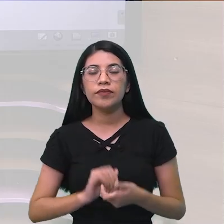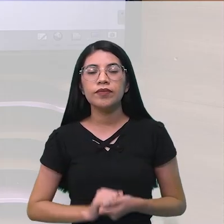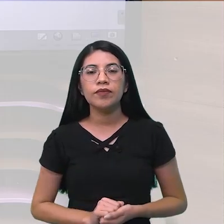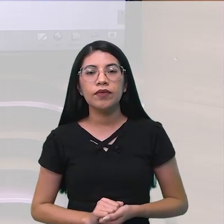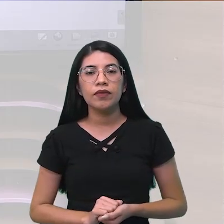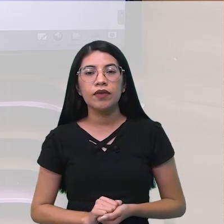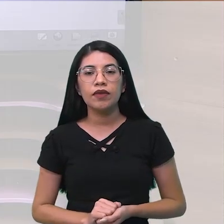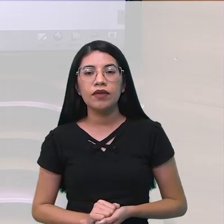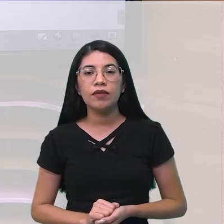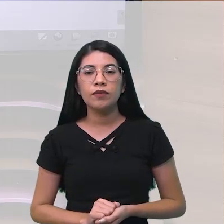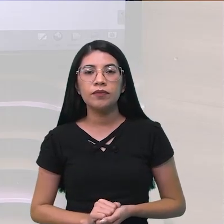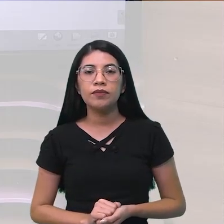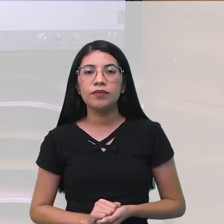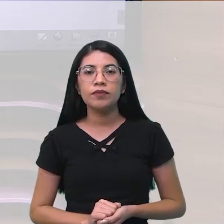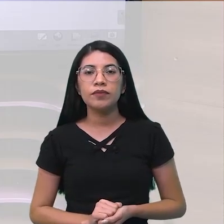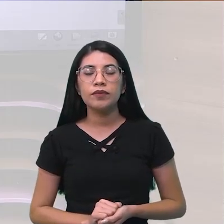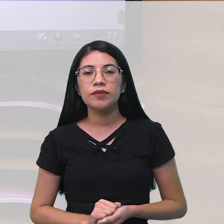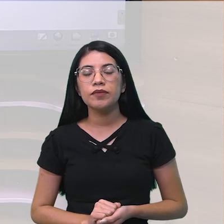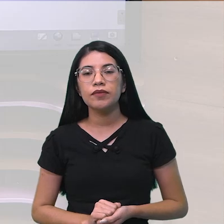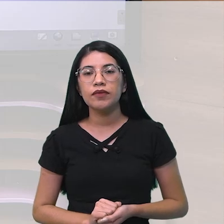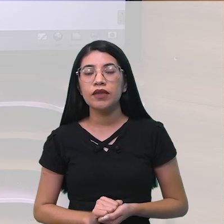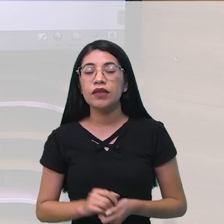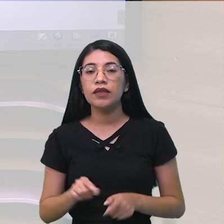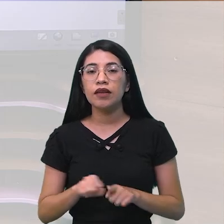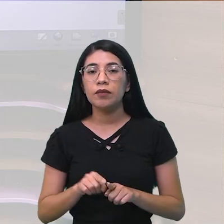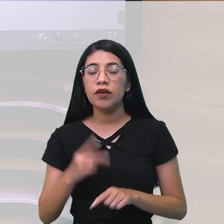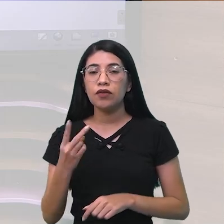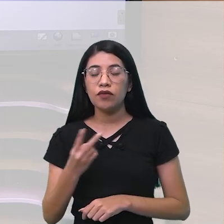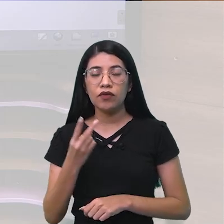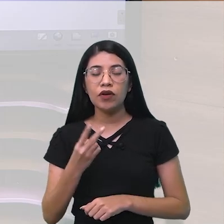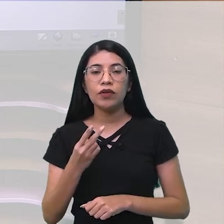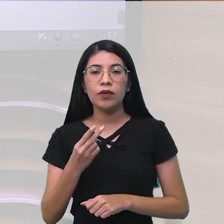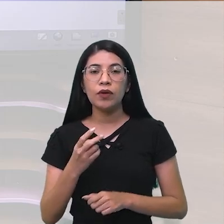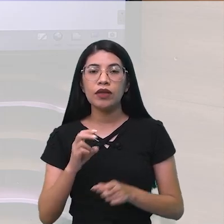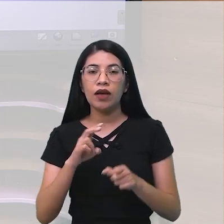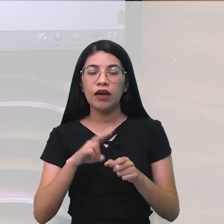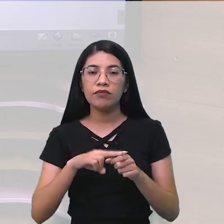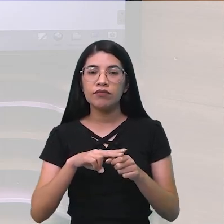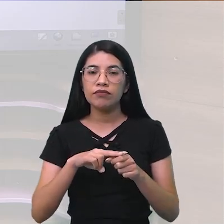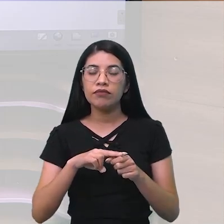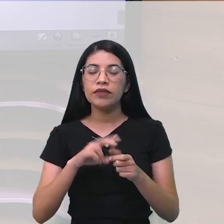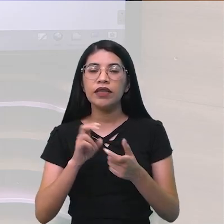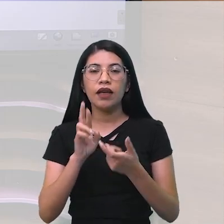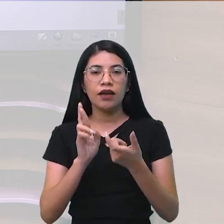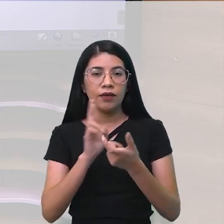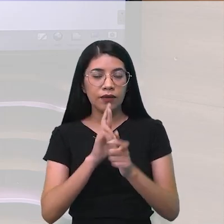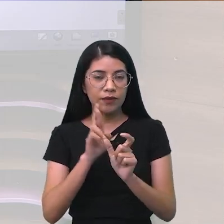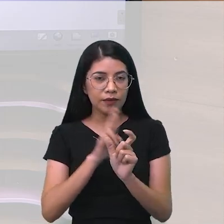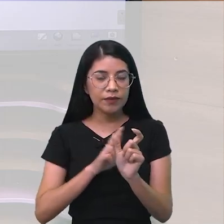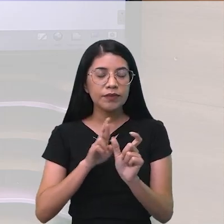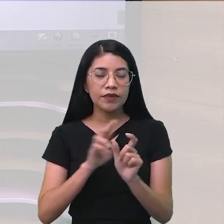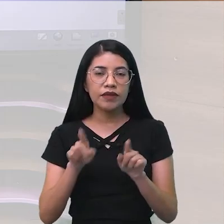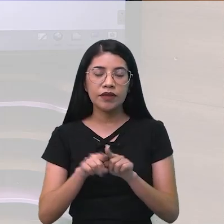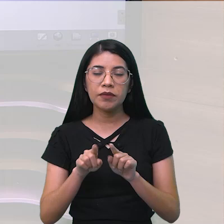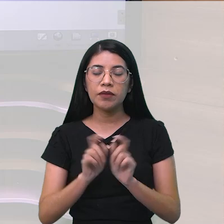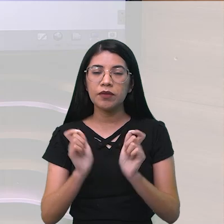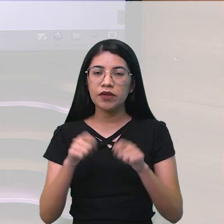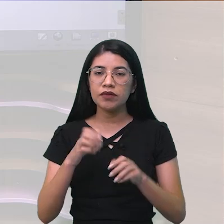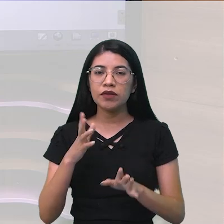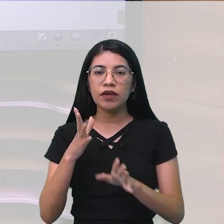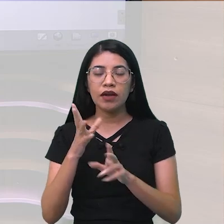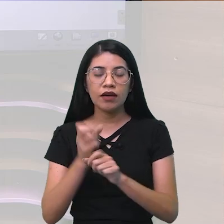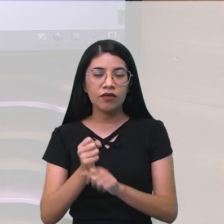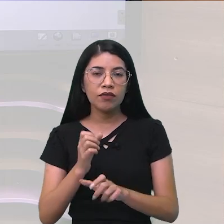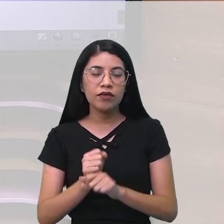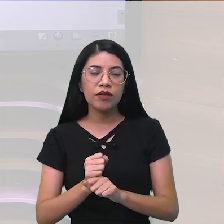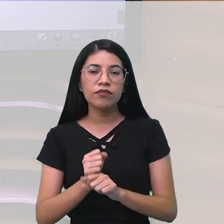E o valor da incógnita conhecida, a gente consegue desenvolver a expressão numérica e chegar no valor,